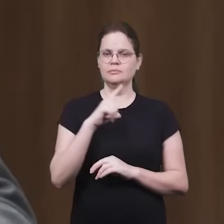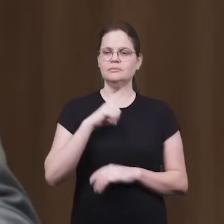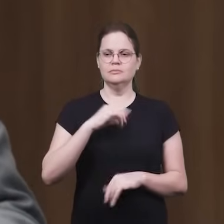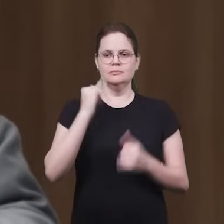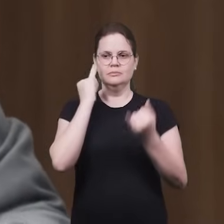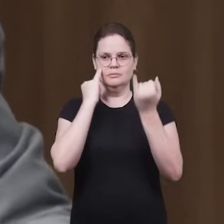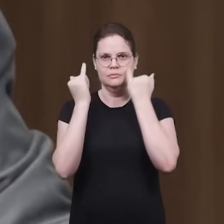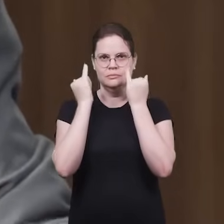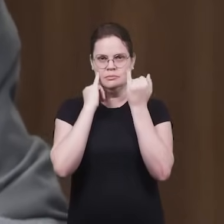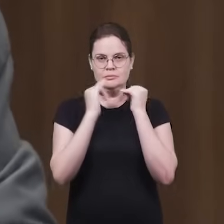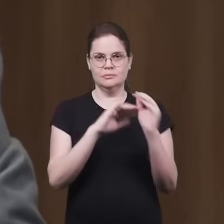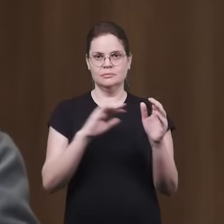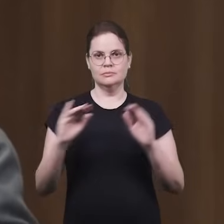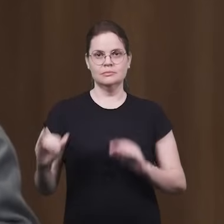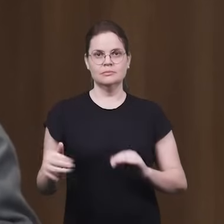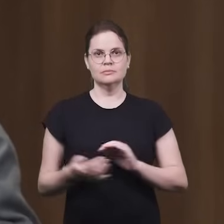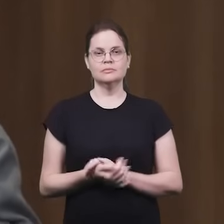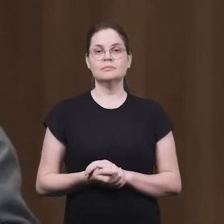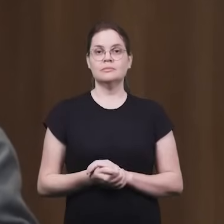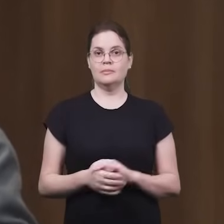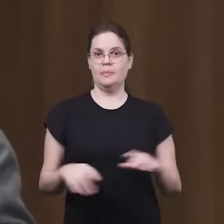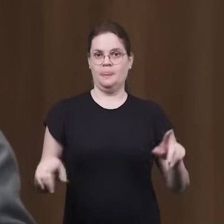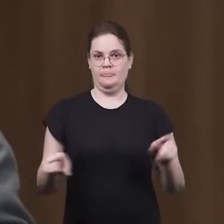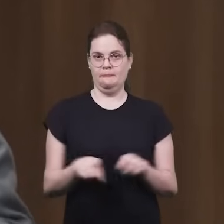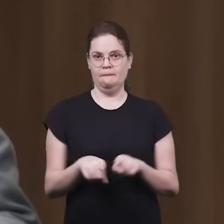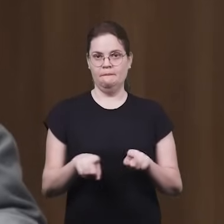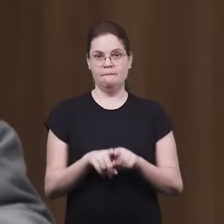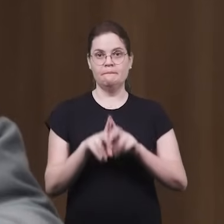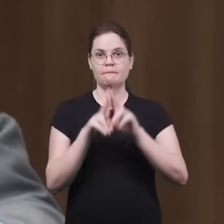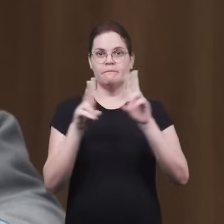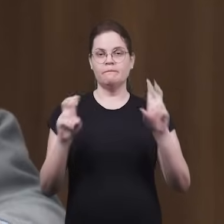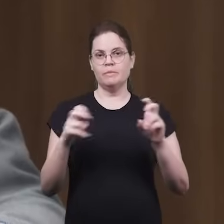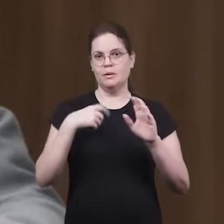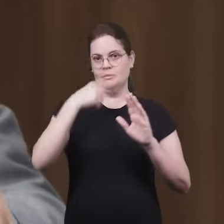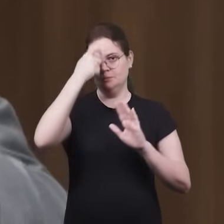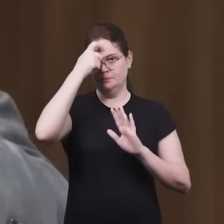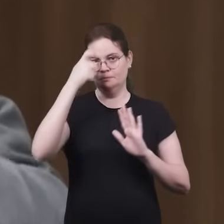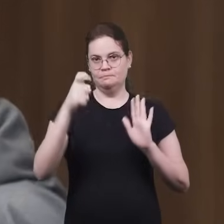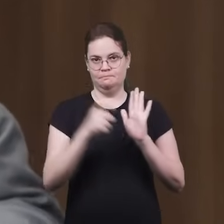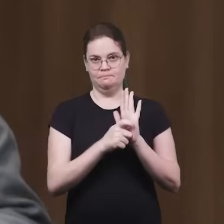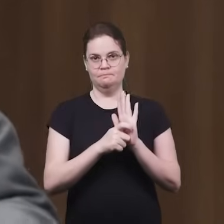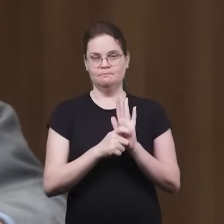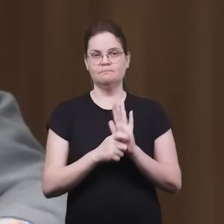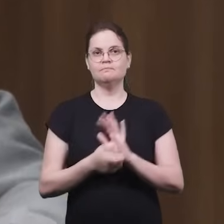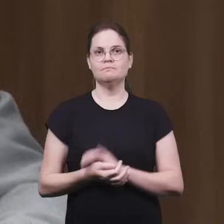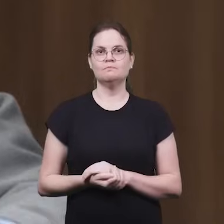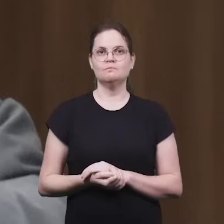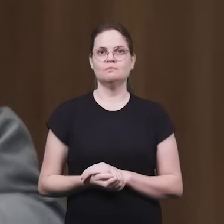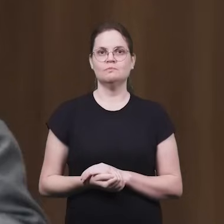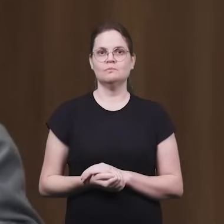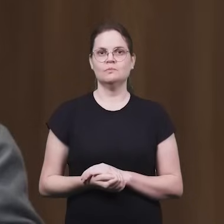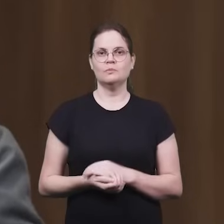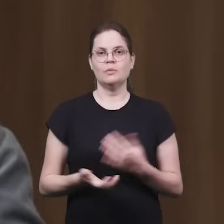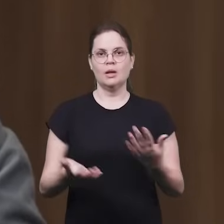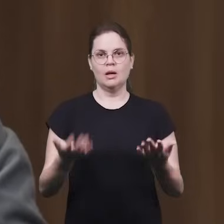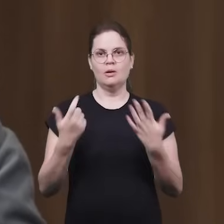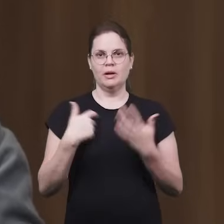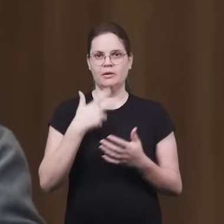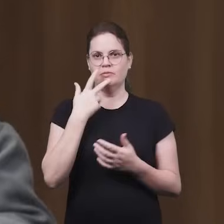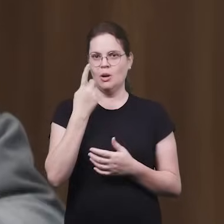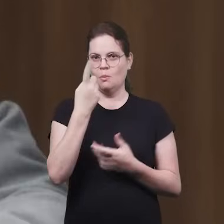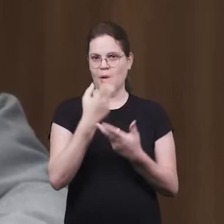informação. Ainda em relação à inteligência artificial, eu queria só dar aqui um elemento que é importante todos